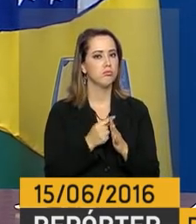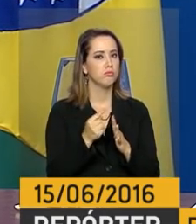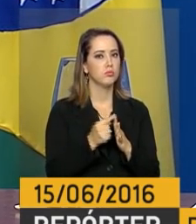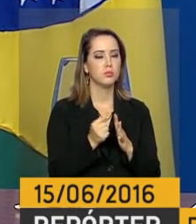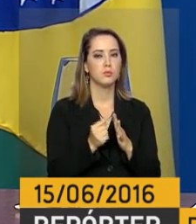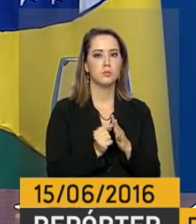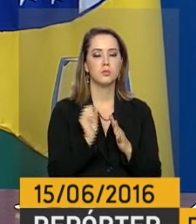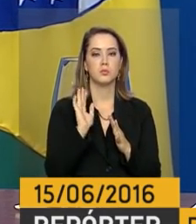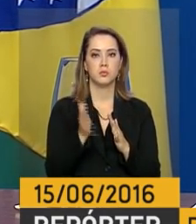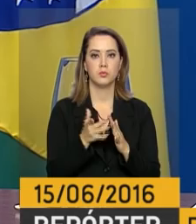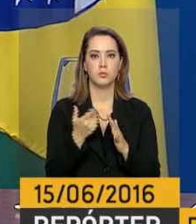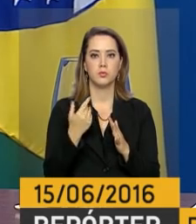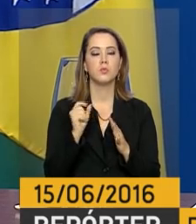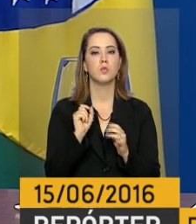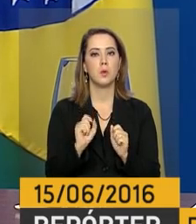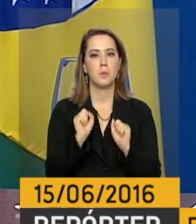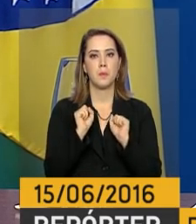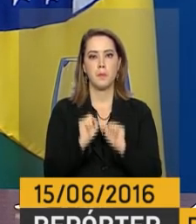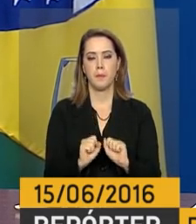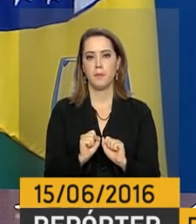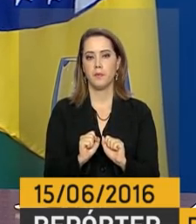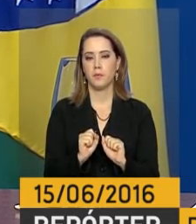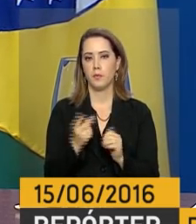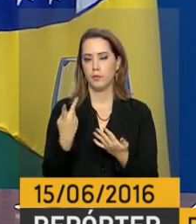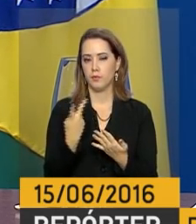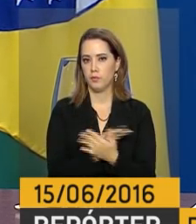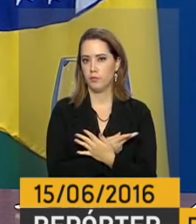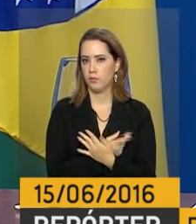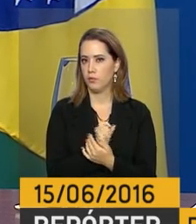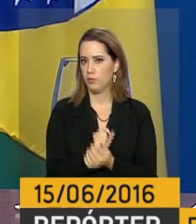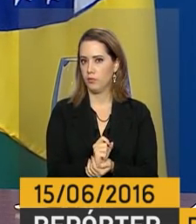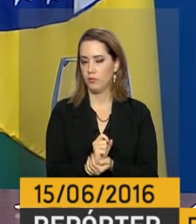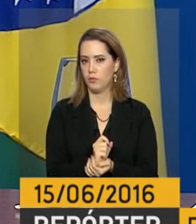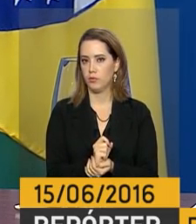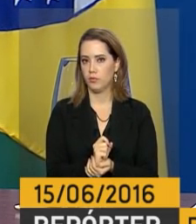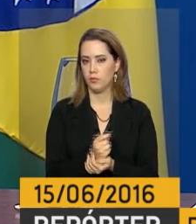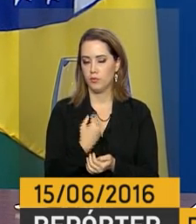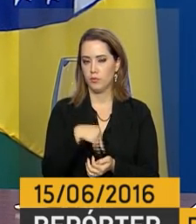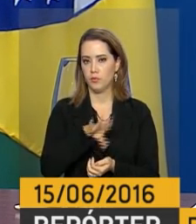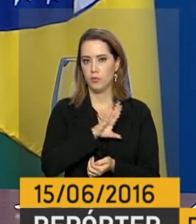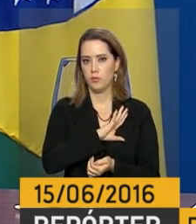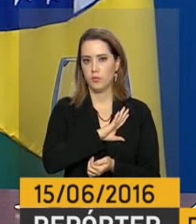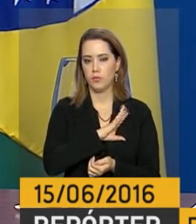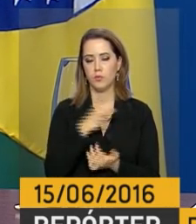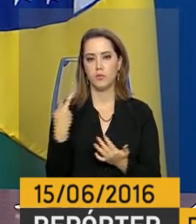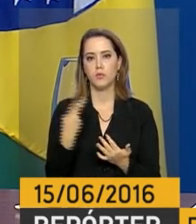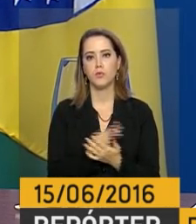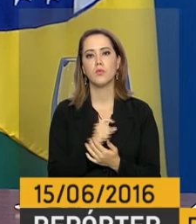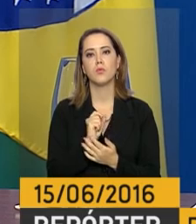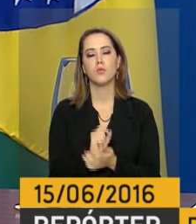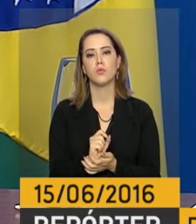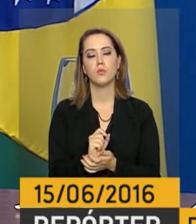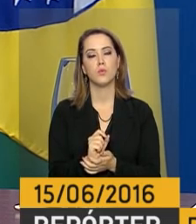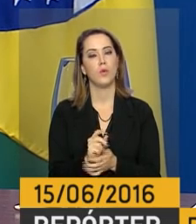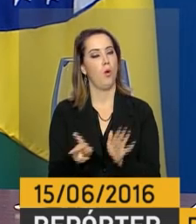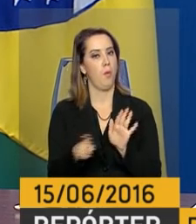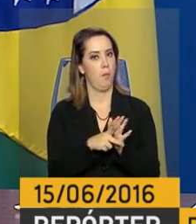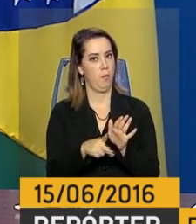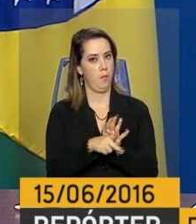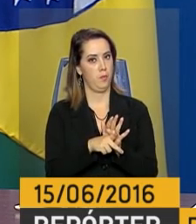técnicalidade, talvez valesse a pena nós nos nós nos reportarmos aqui ao próprio